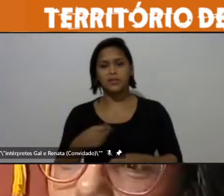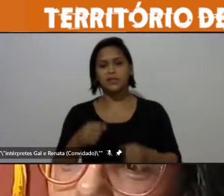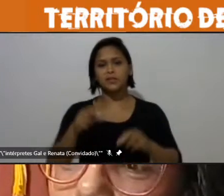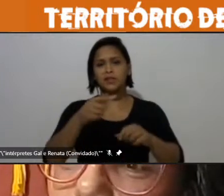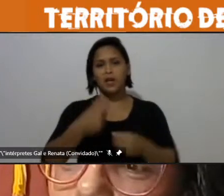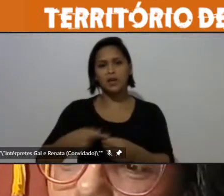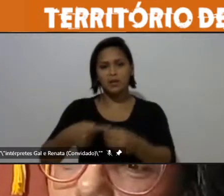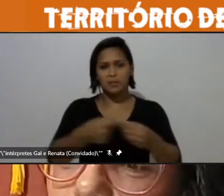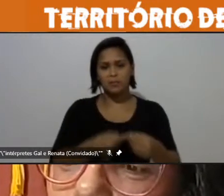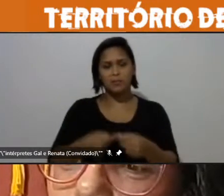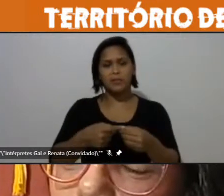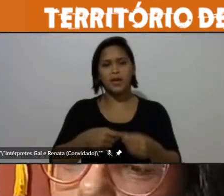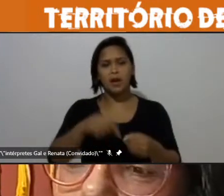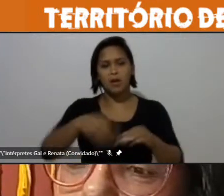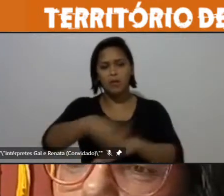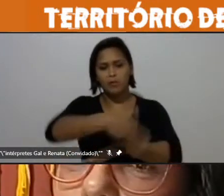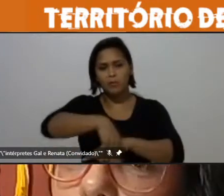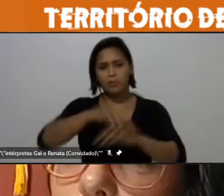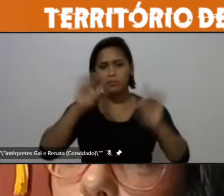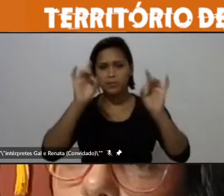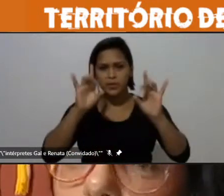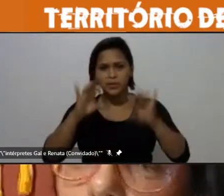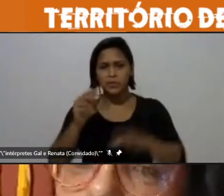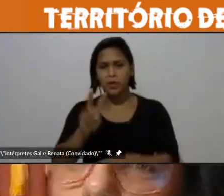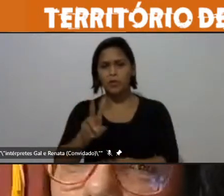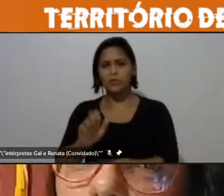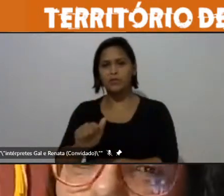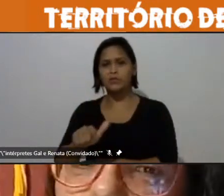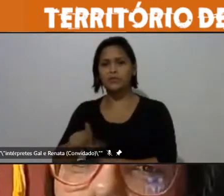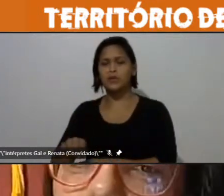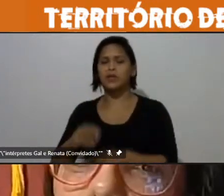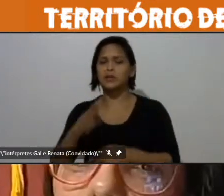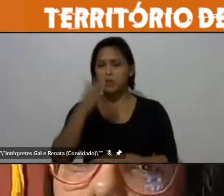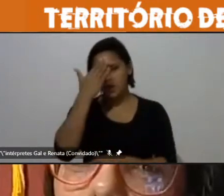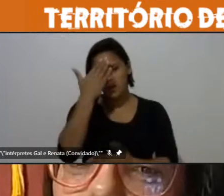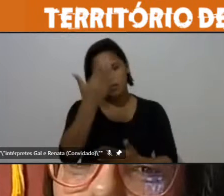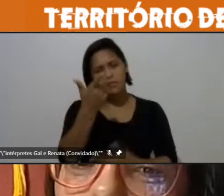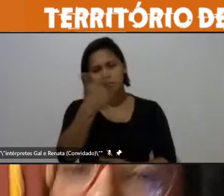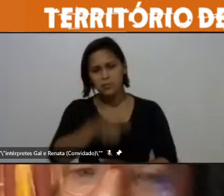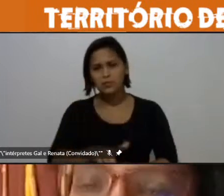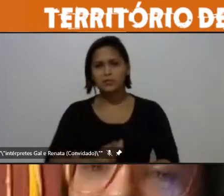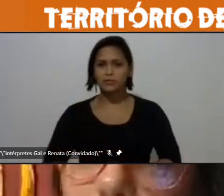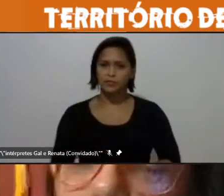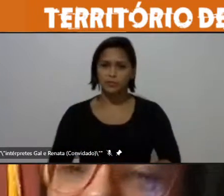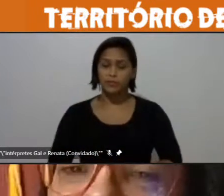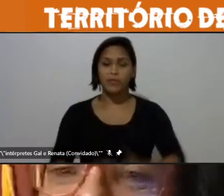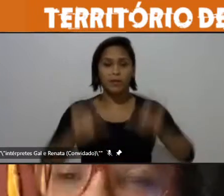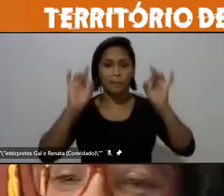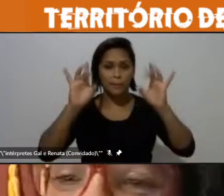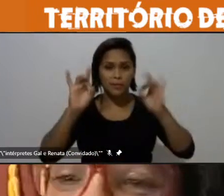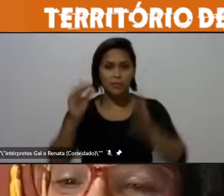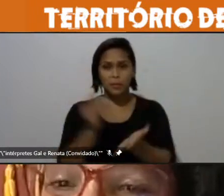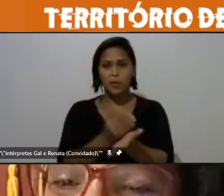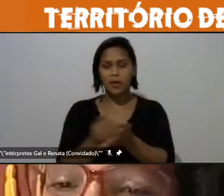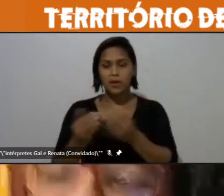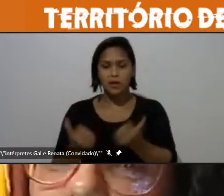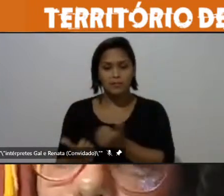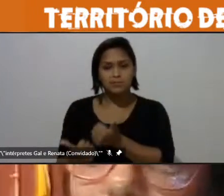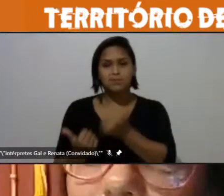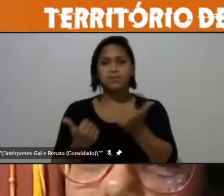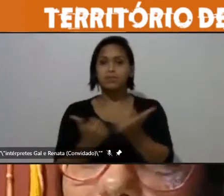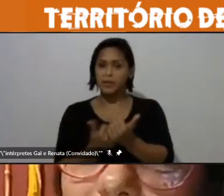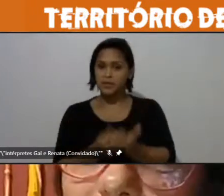do Vale do Paraíba. Patrícia, eu passo para você então e mais uma vez quero agradecer demais, né, principalmente pela parceria que o